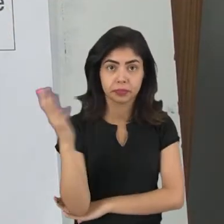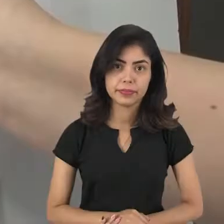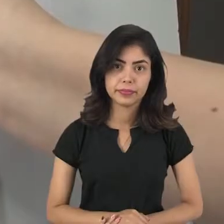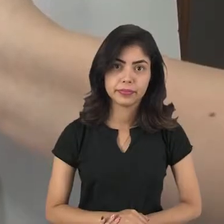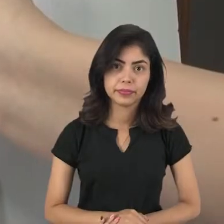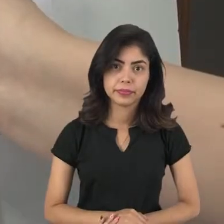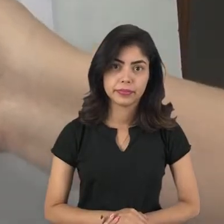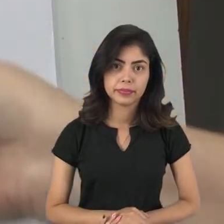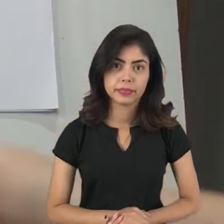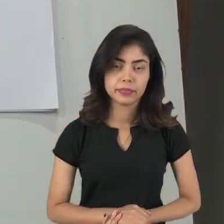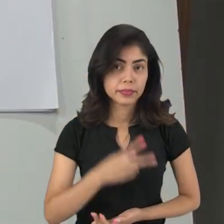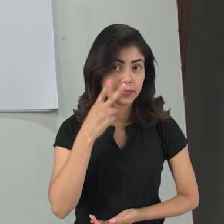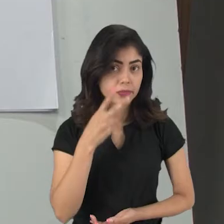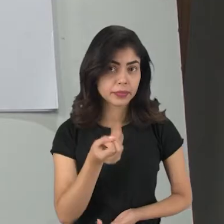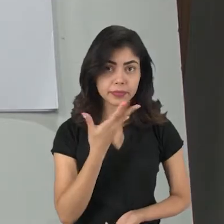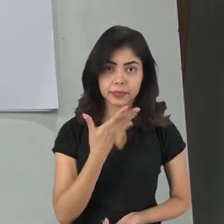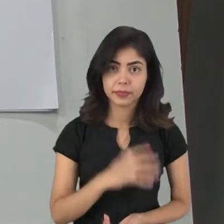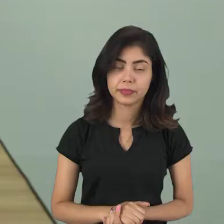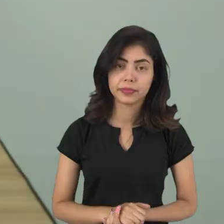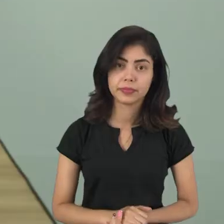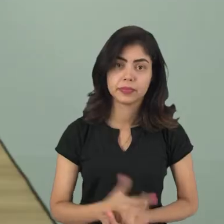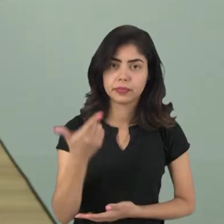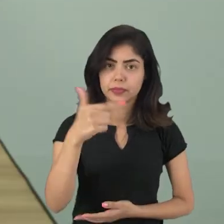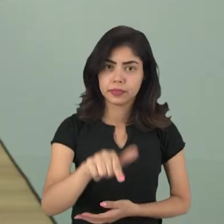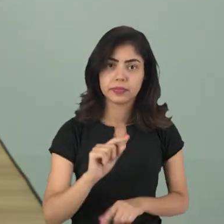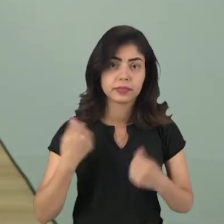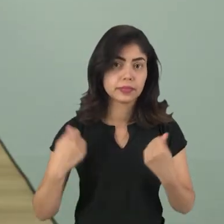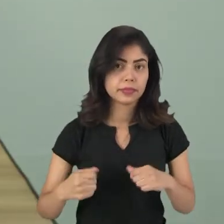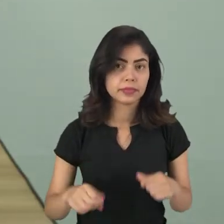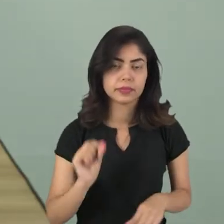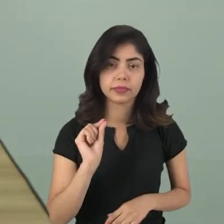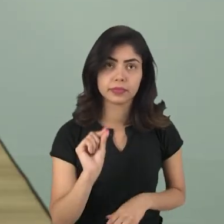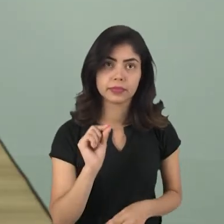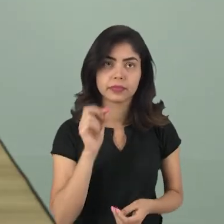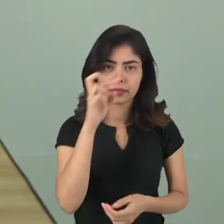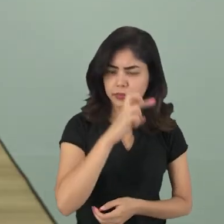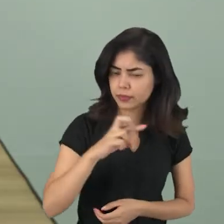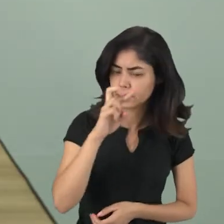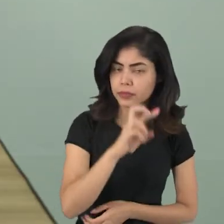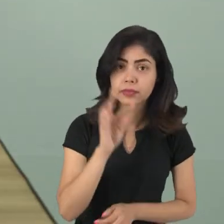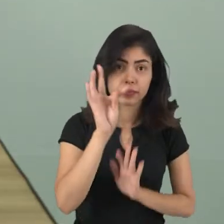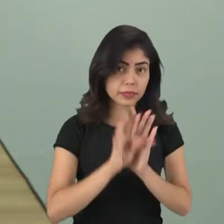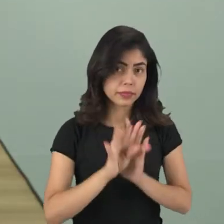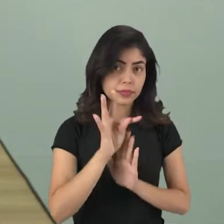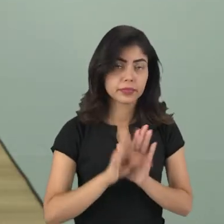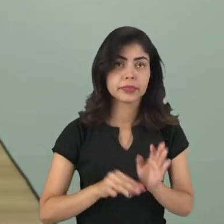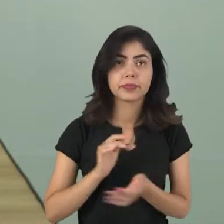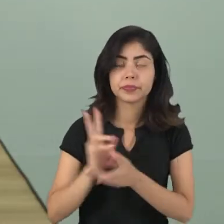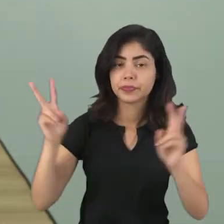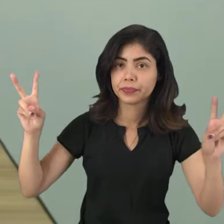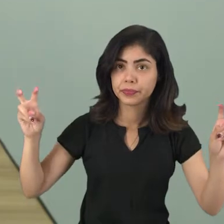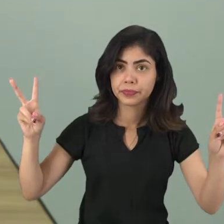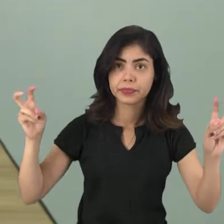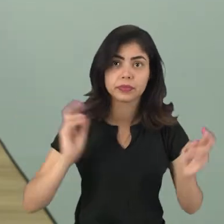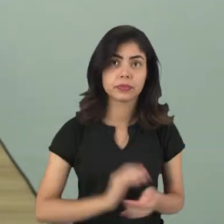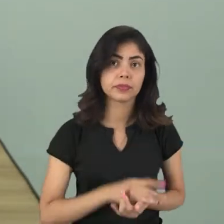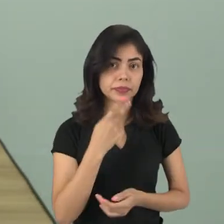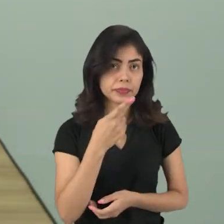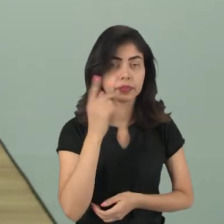a ideia central dele, o pensamento principal, é a poluição, que nós devemos ter cuidado. Ele